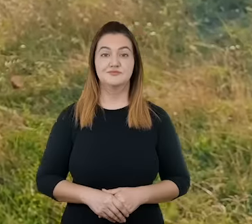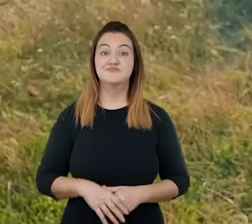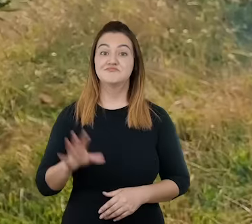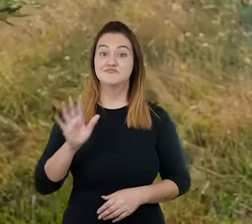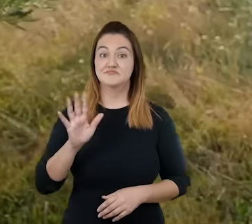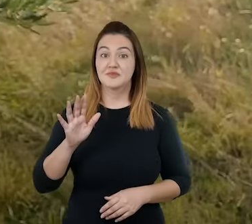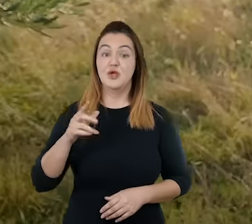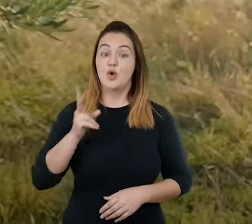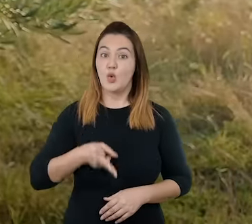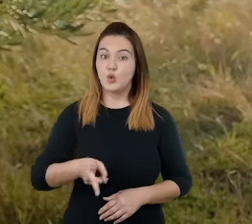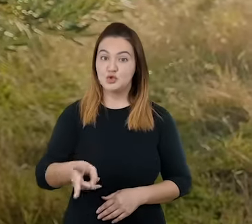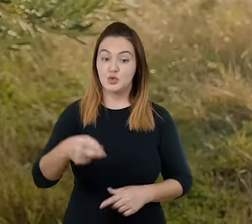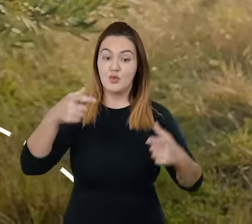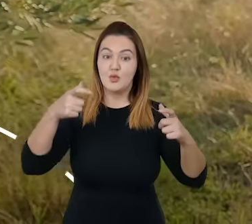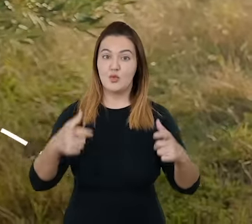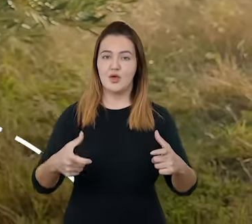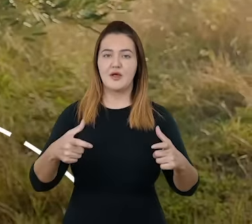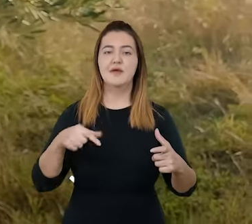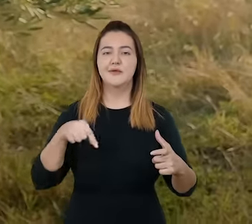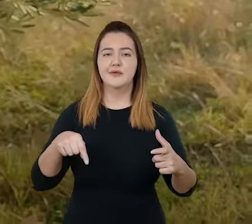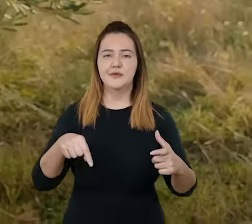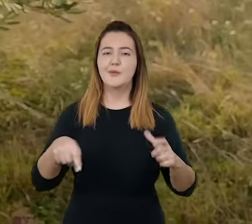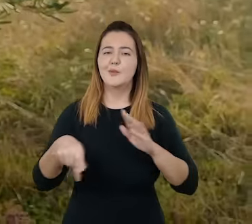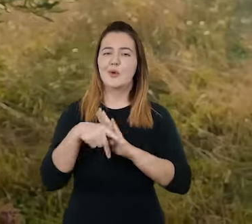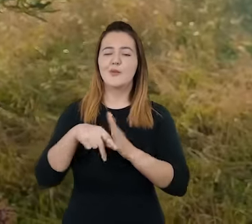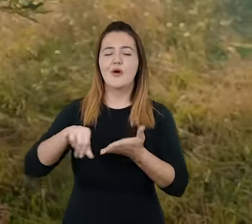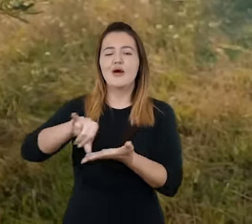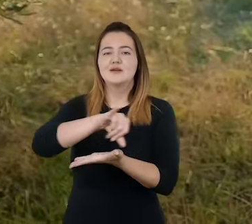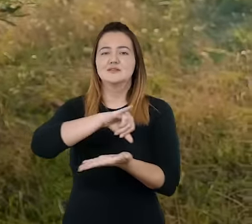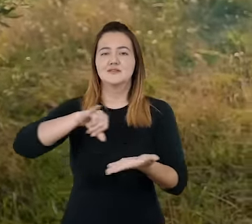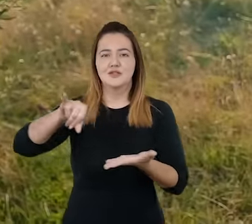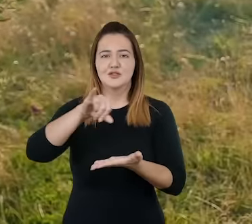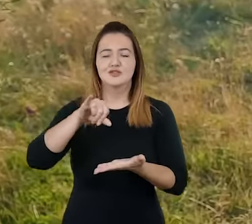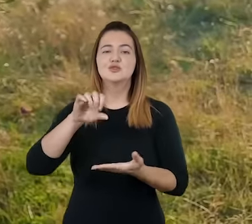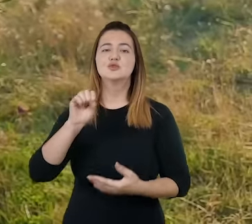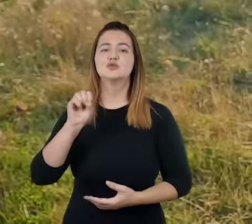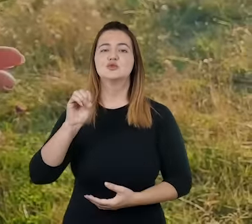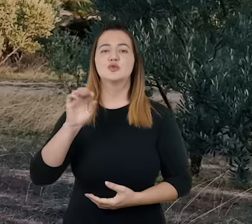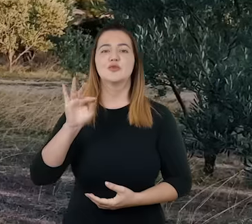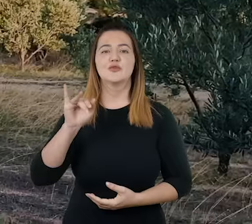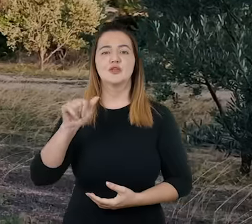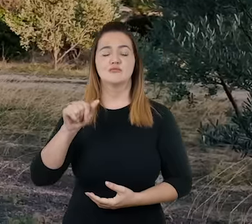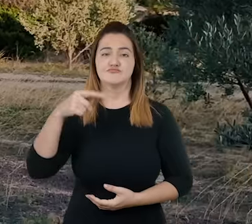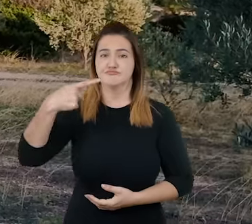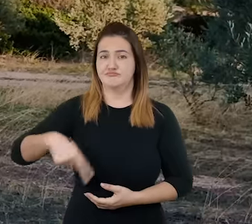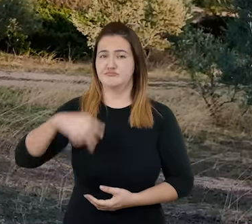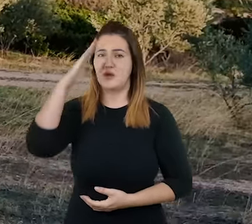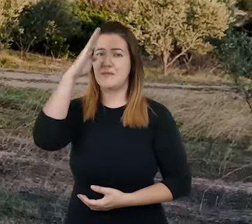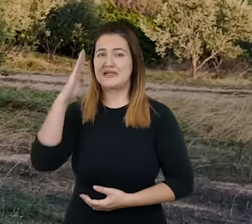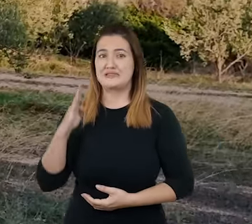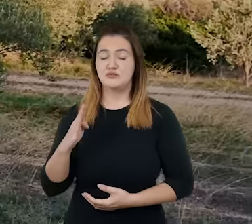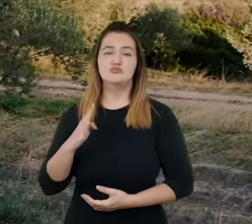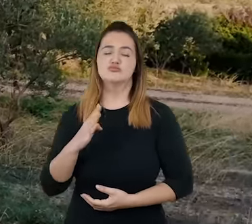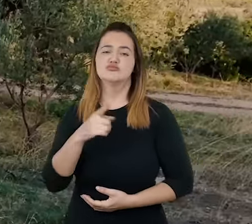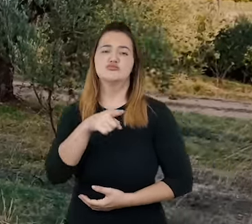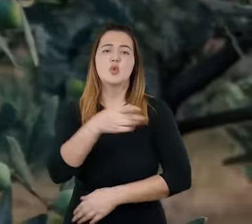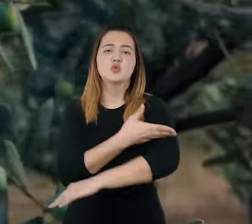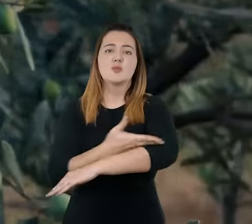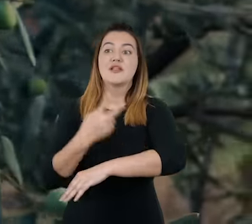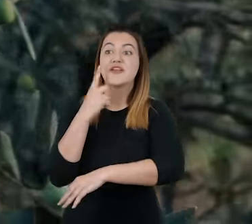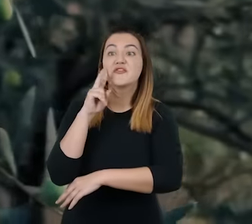Pessoal, continuamos aqui no Olho Sofia e tem mais curiosidades para vocês. No Brasil, a gente não é acostumado a ver tantas oliveiras